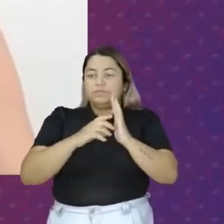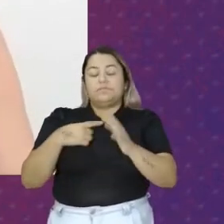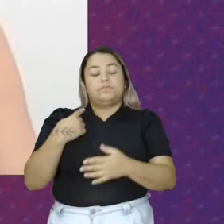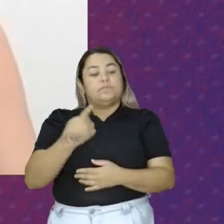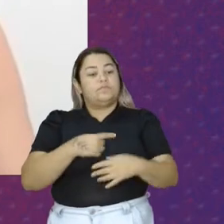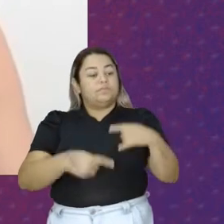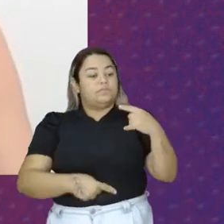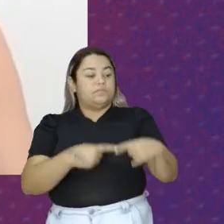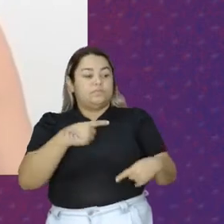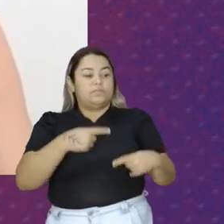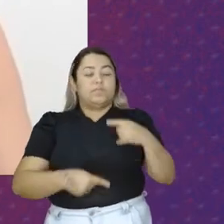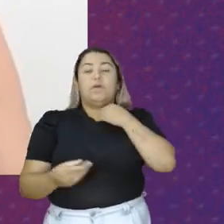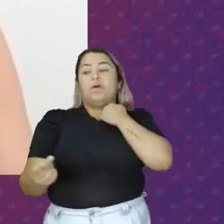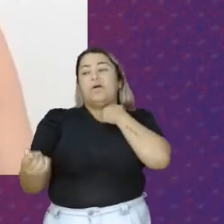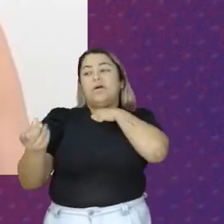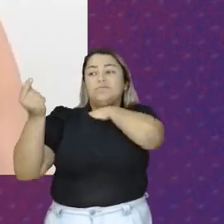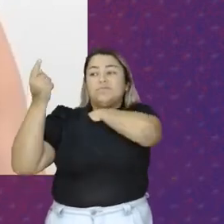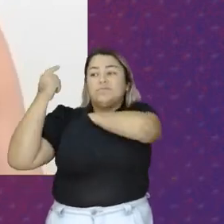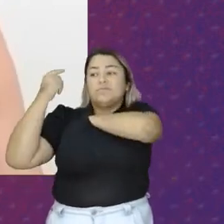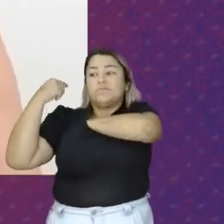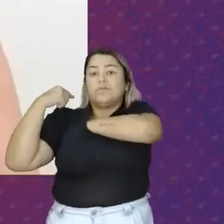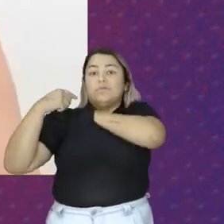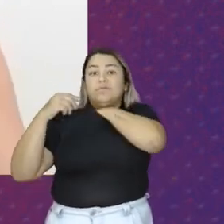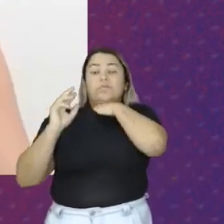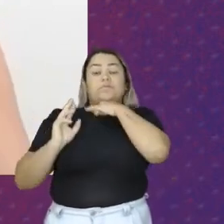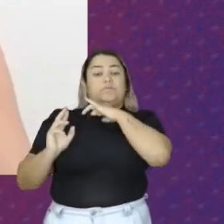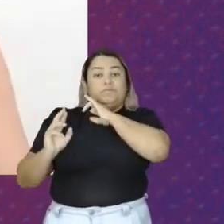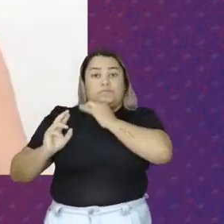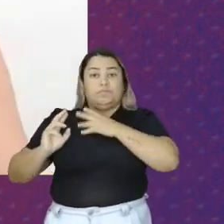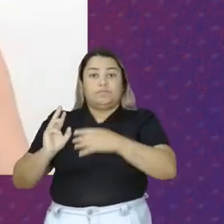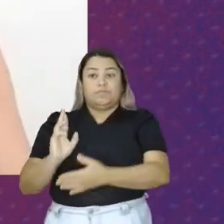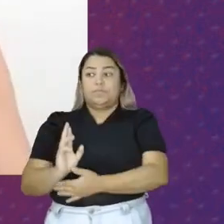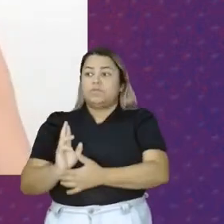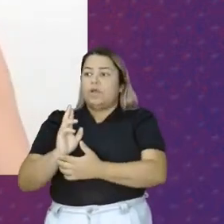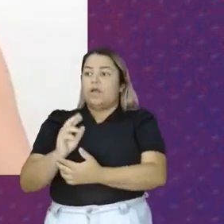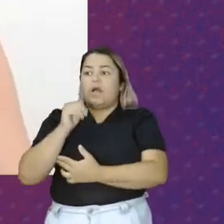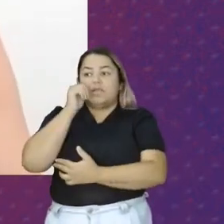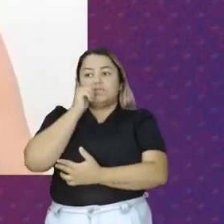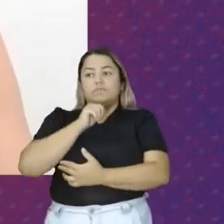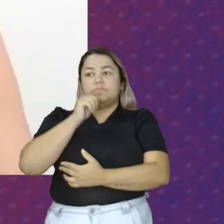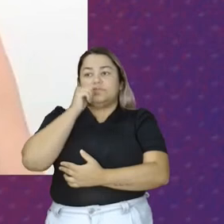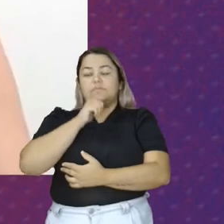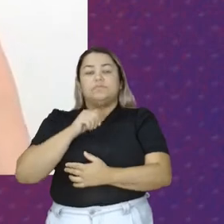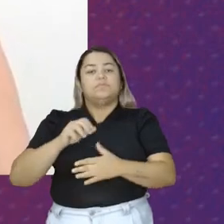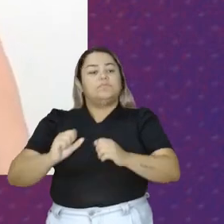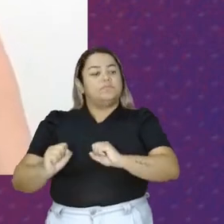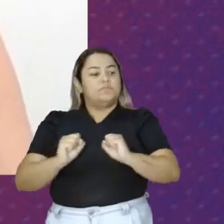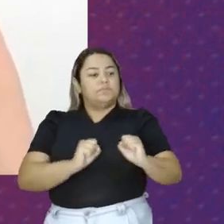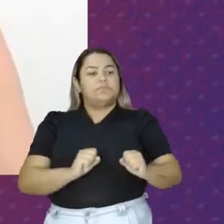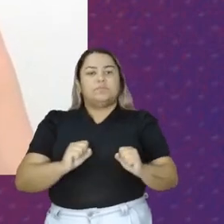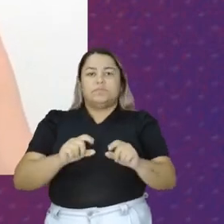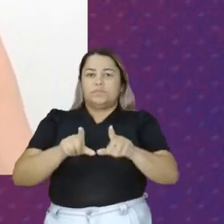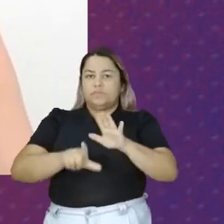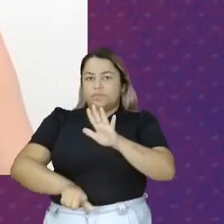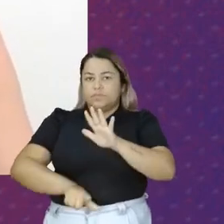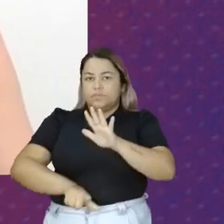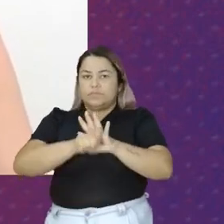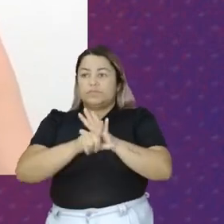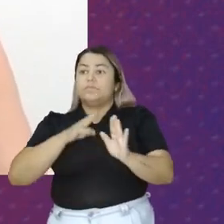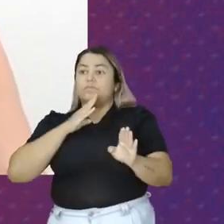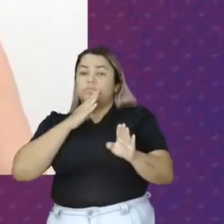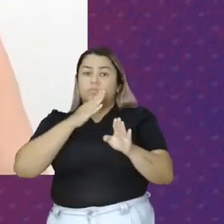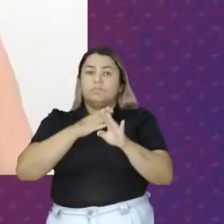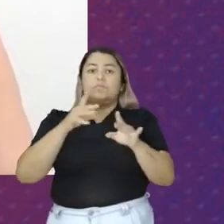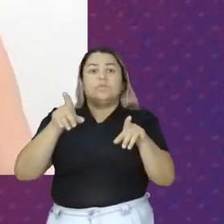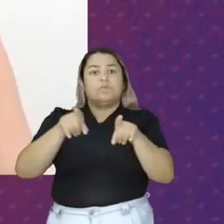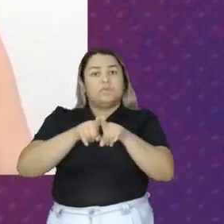discussão antiga sobre a representatividade das mulheres no poder legislativo,